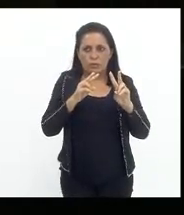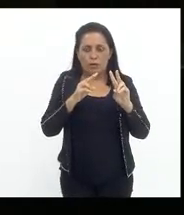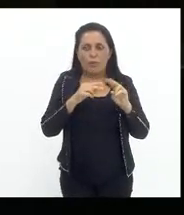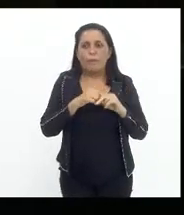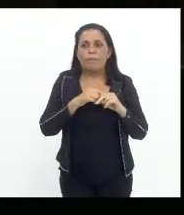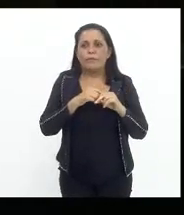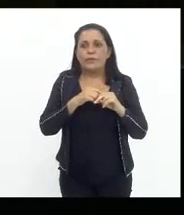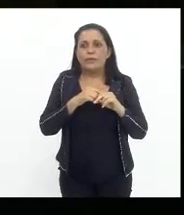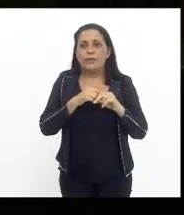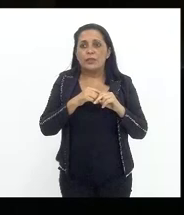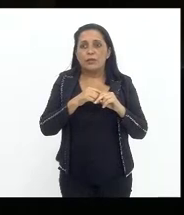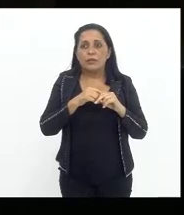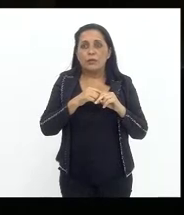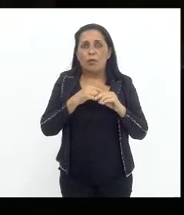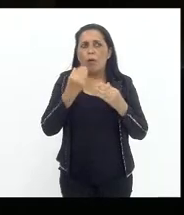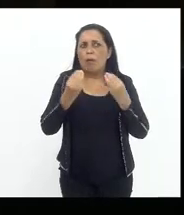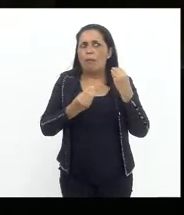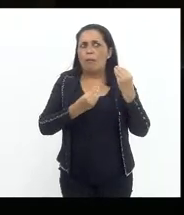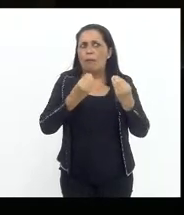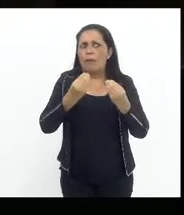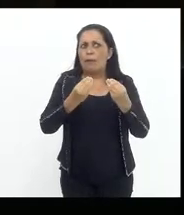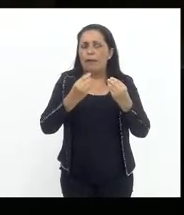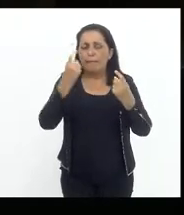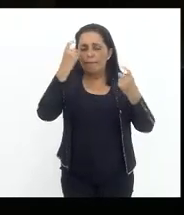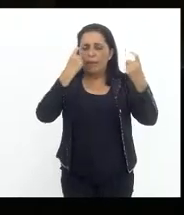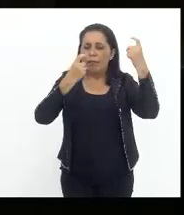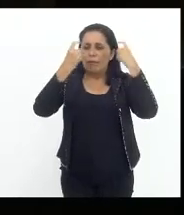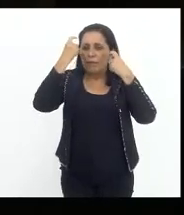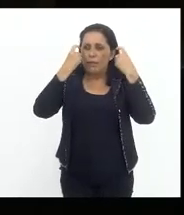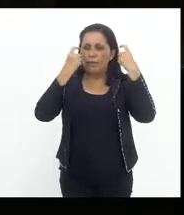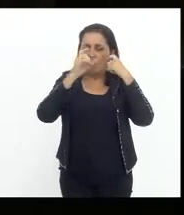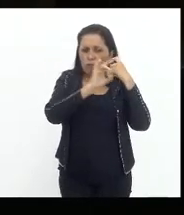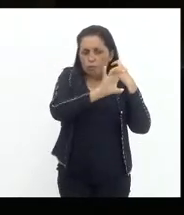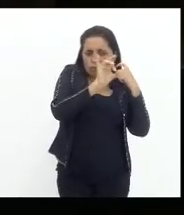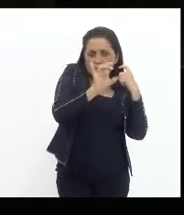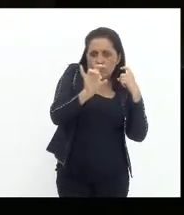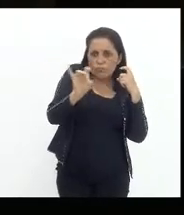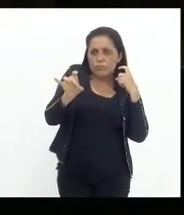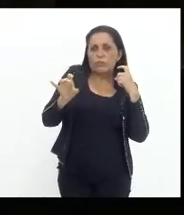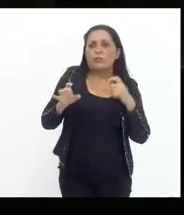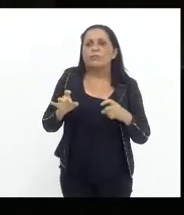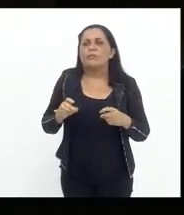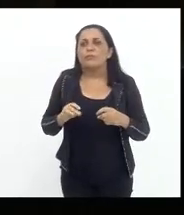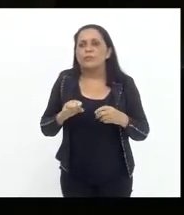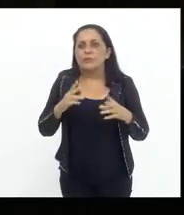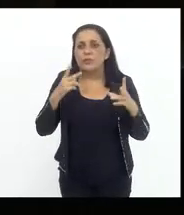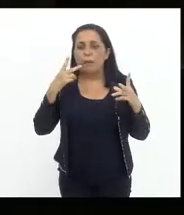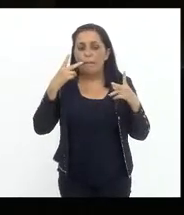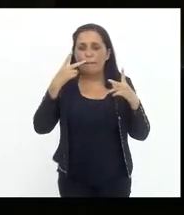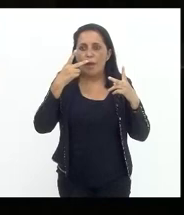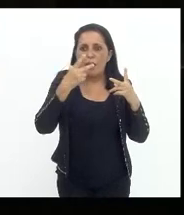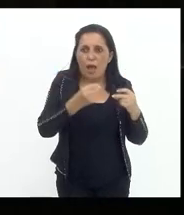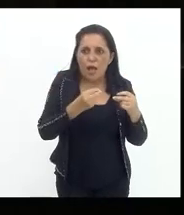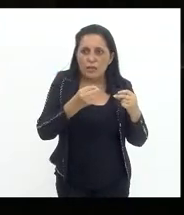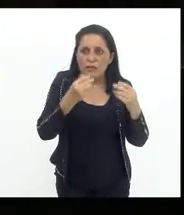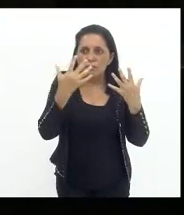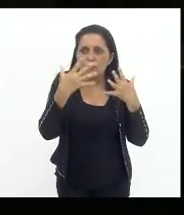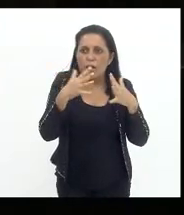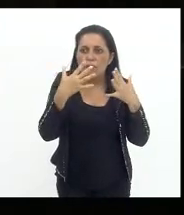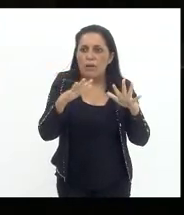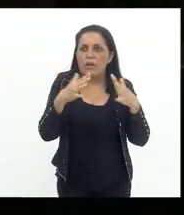contemplando este nível de preocupações e, por isso, merece os